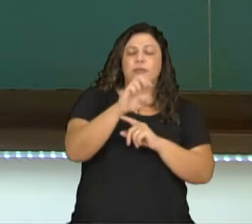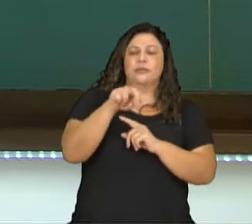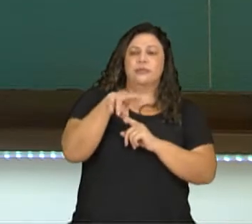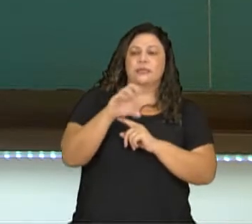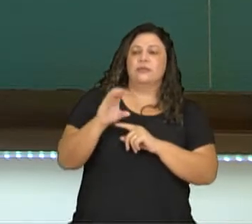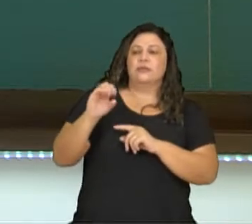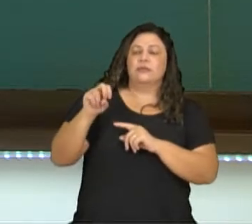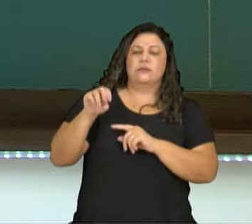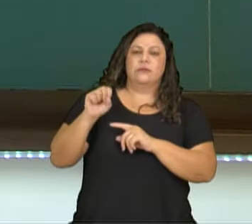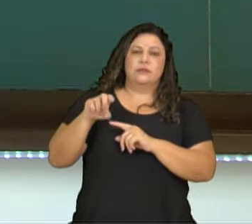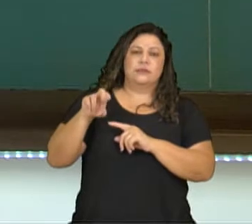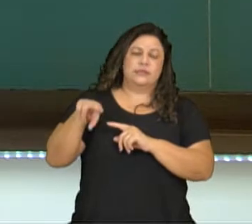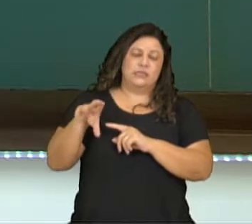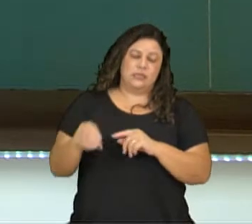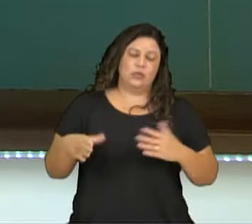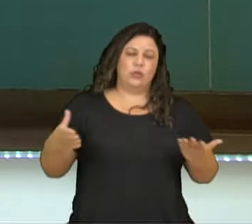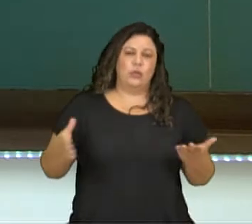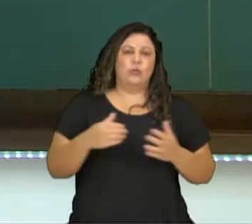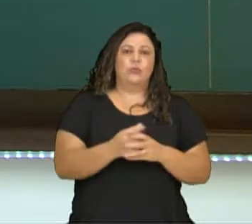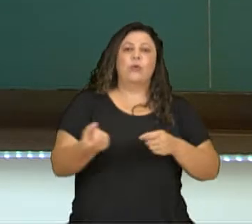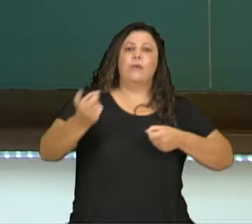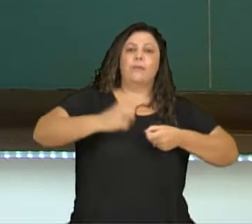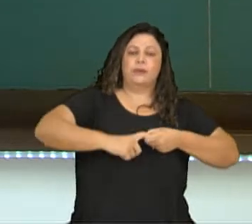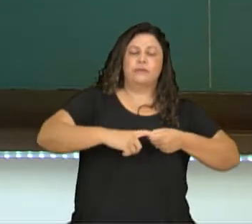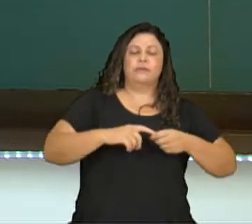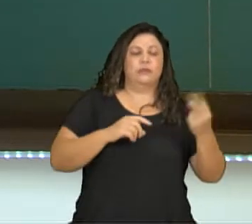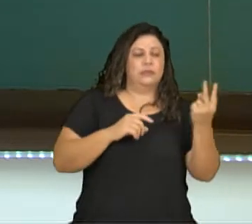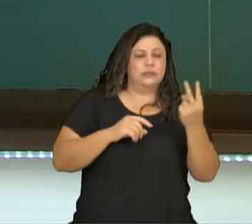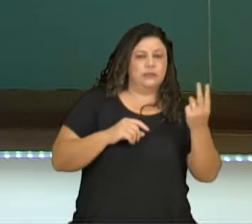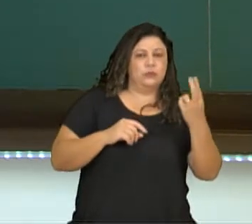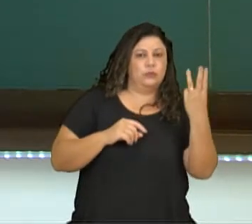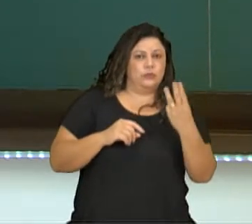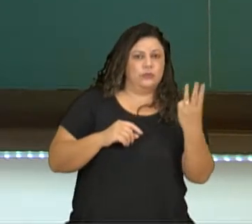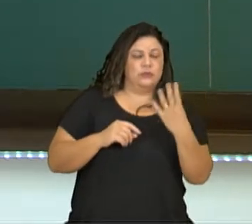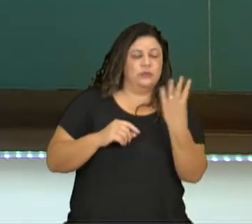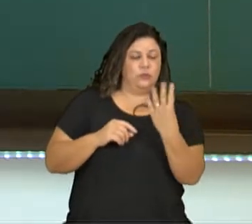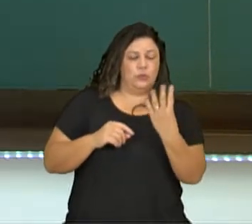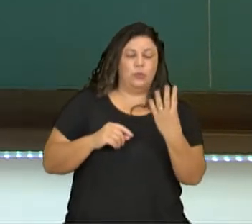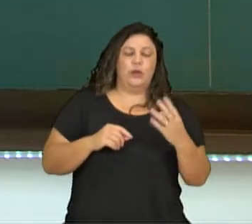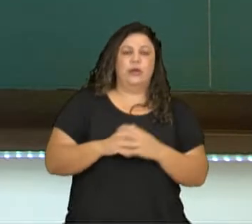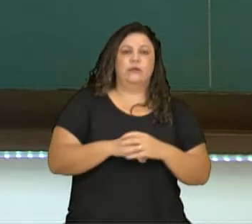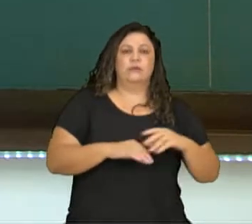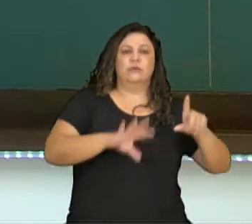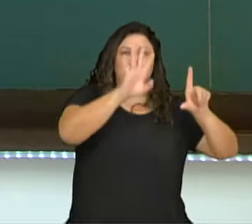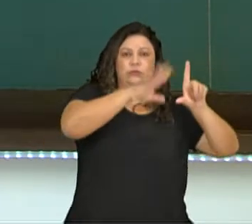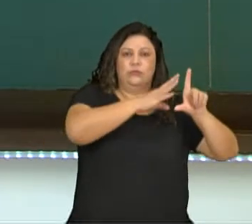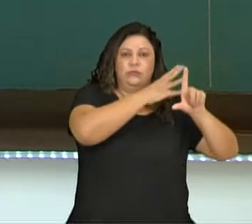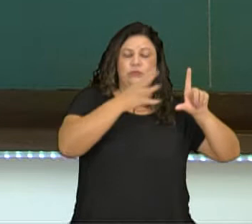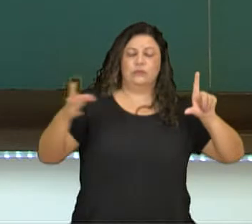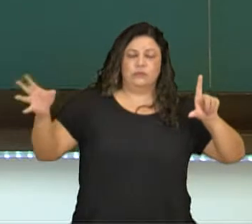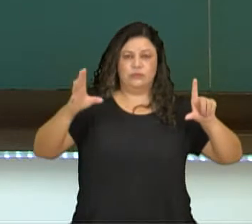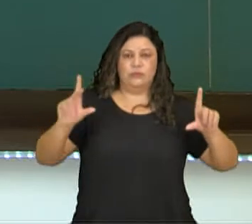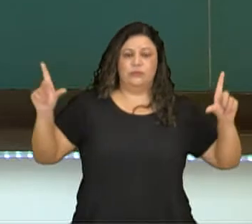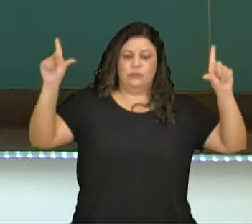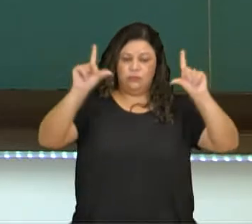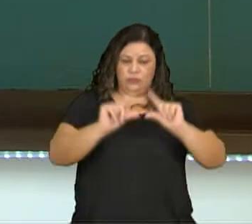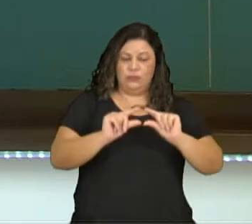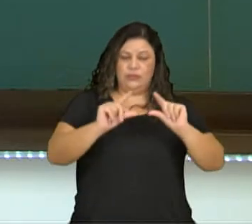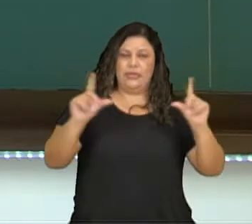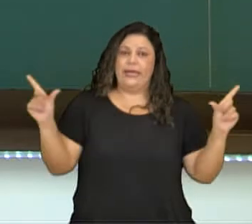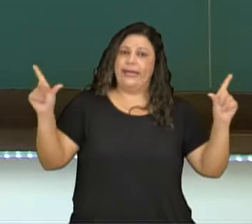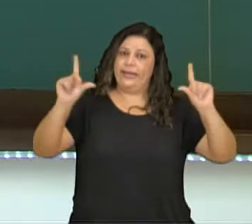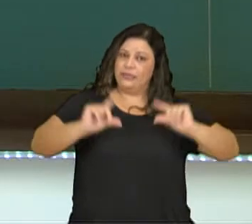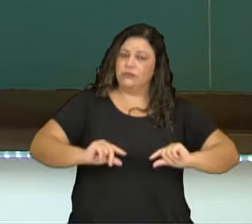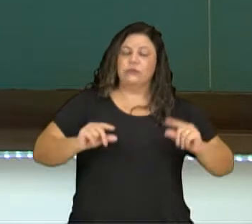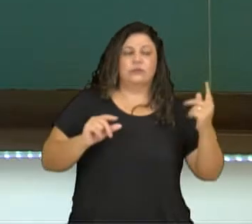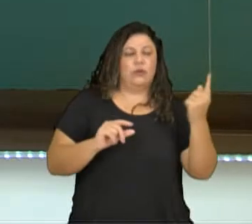que pertencem, quando os ângulos pertencerem ao segundo, terceiro ou quarto quadrante, nós vamos ter que fazer essa redução ao primeiro